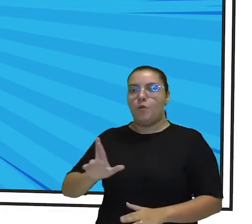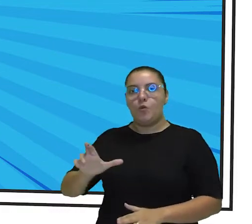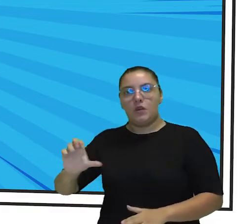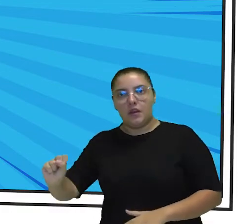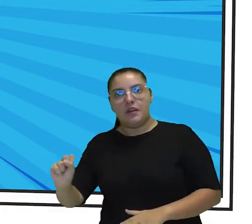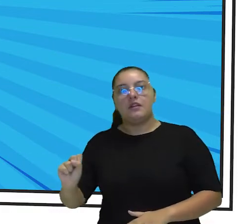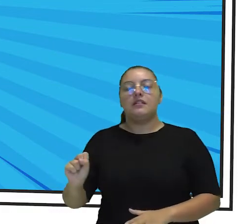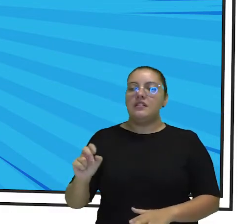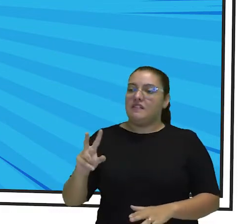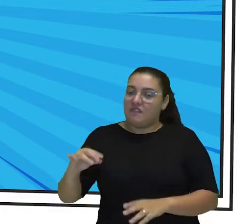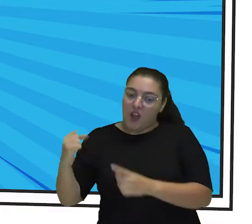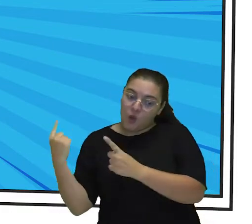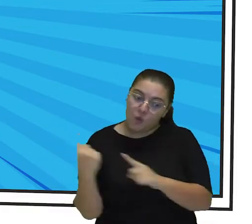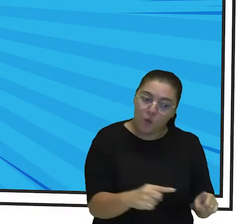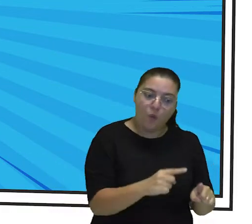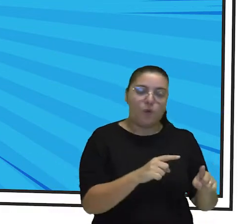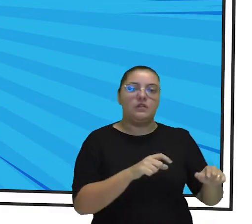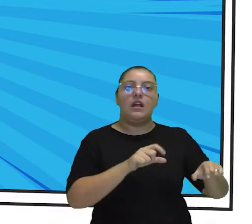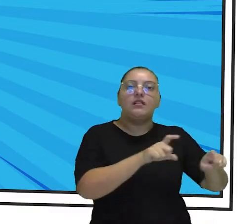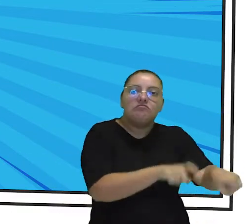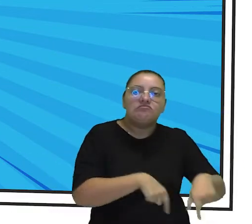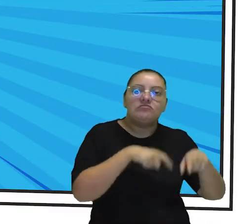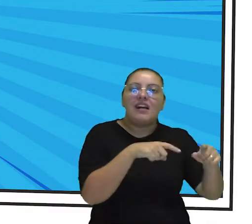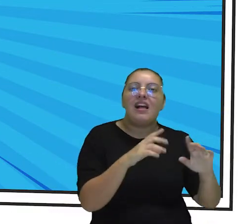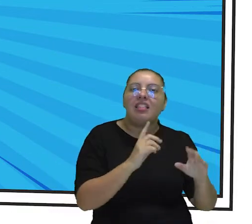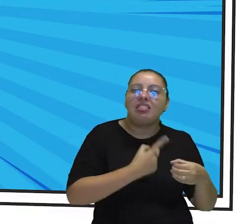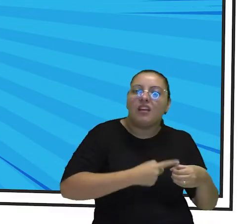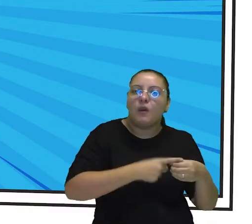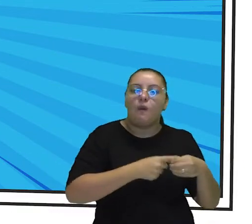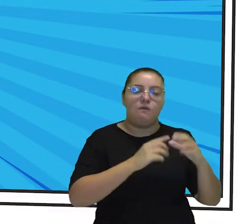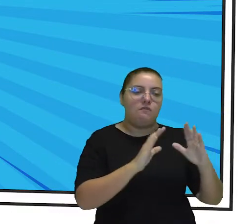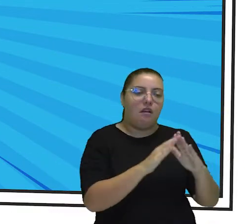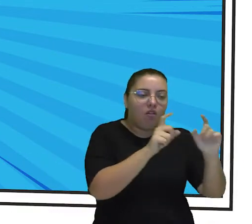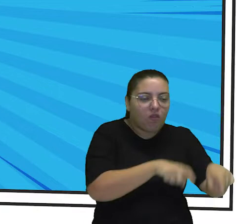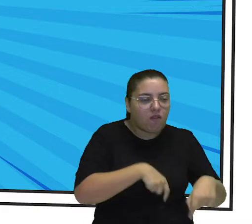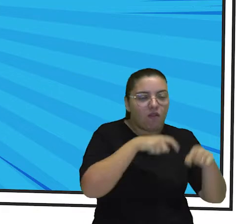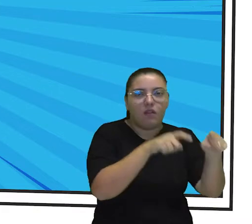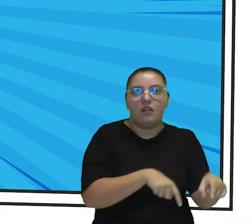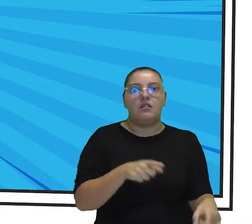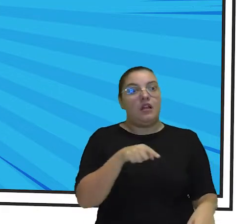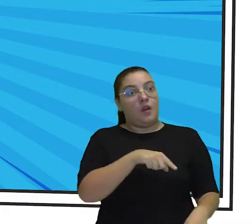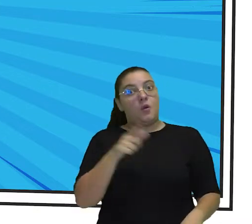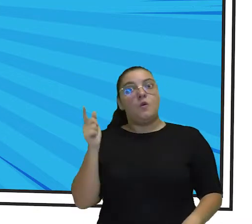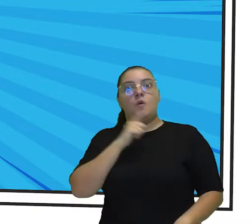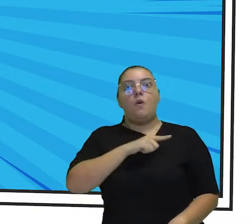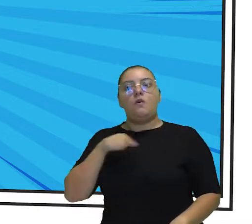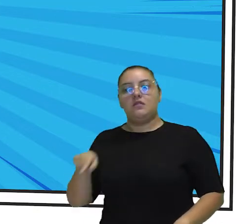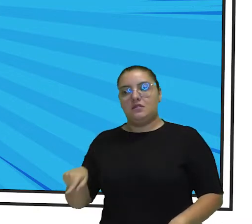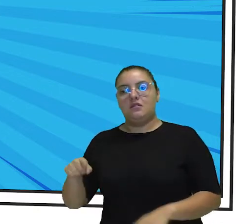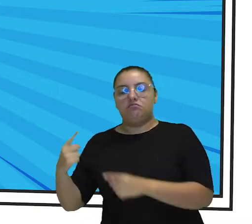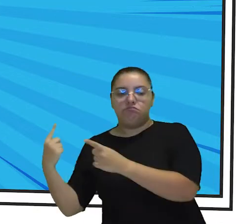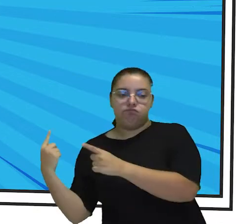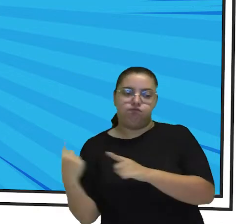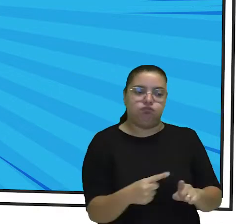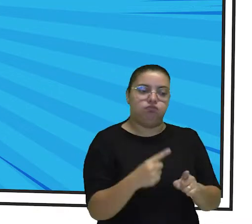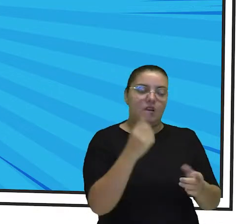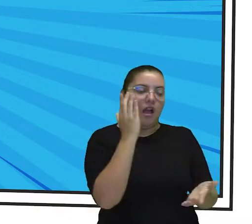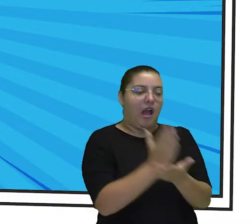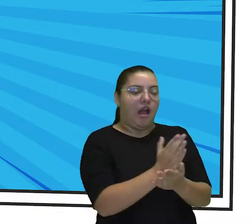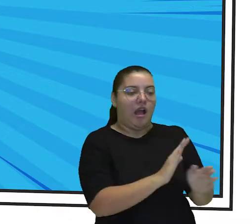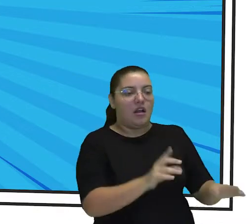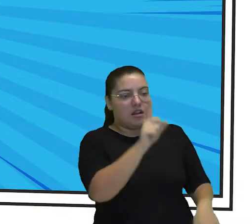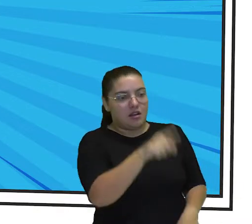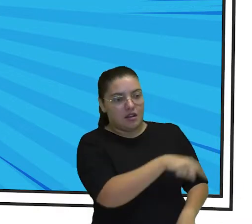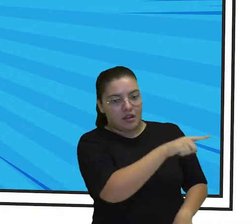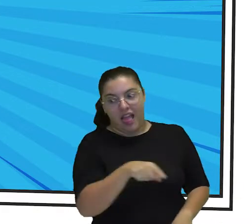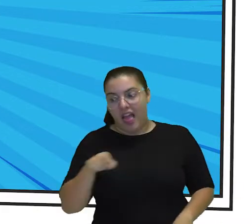burguesa interferindo nessas transformações, para que ela, nesse momento, consiga fazer o quê? Consiga, é claro, ter o